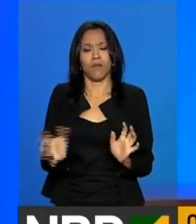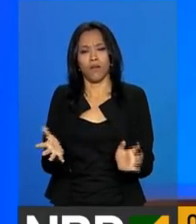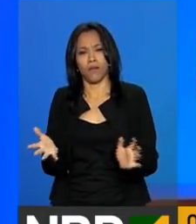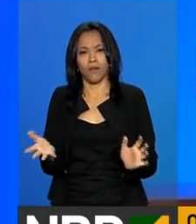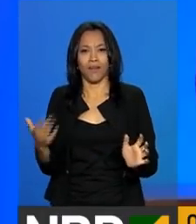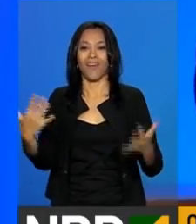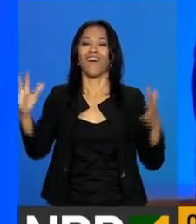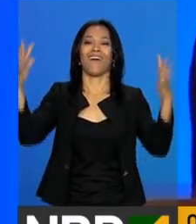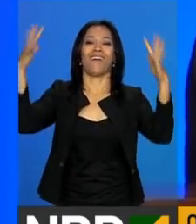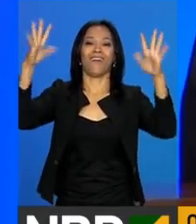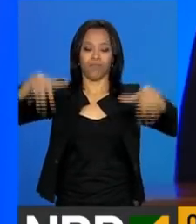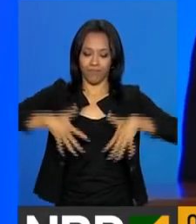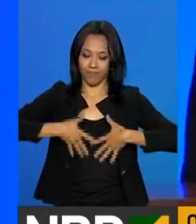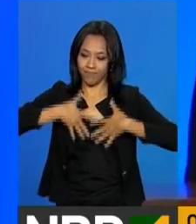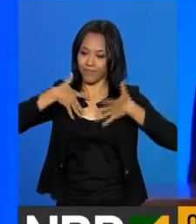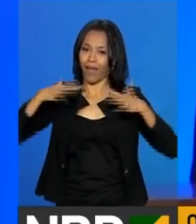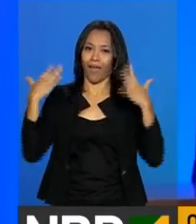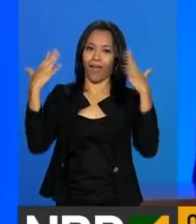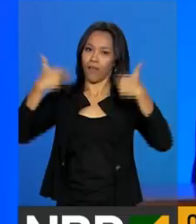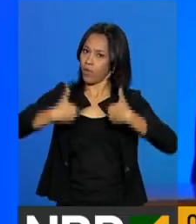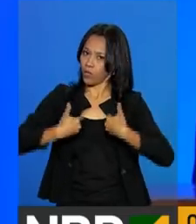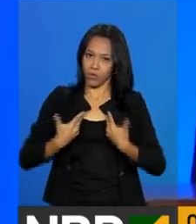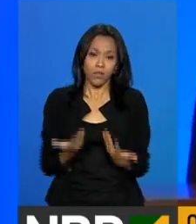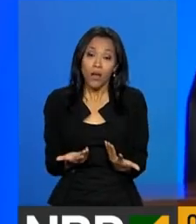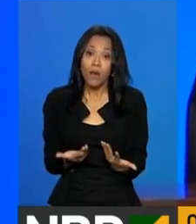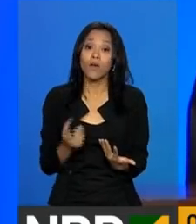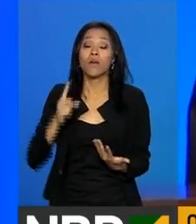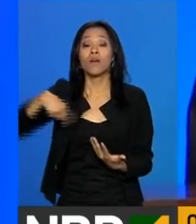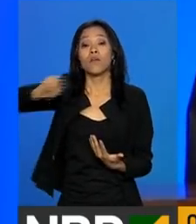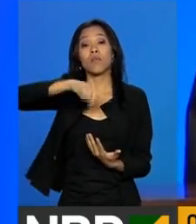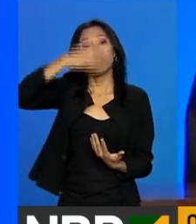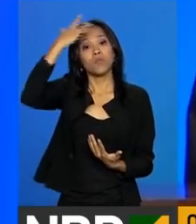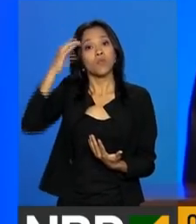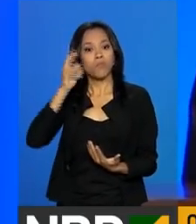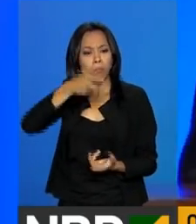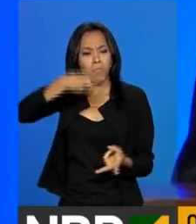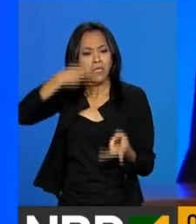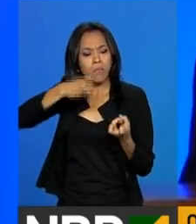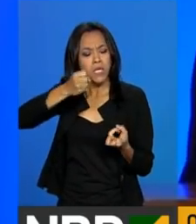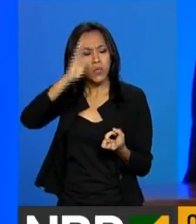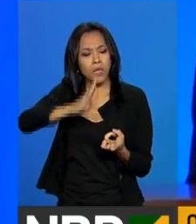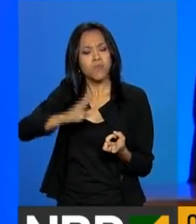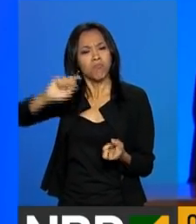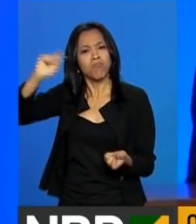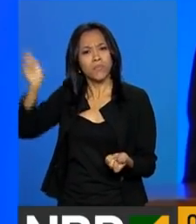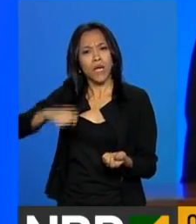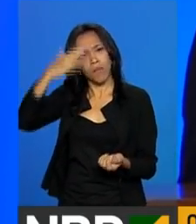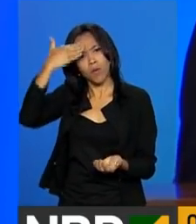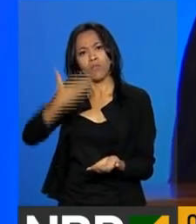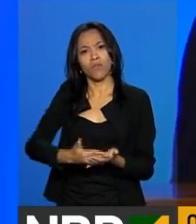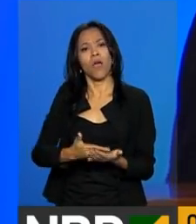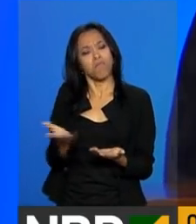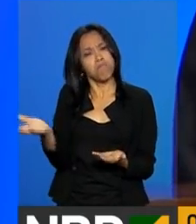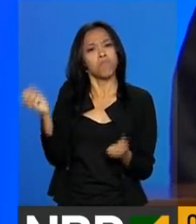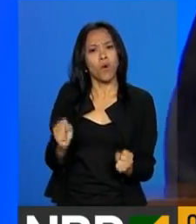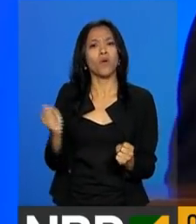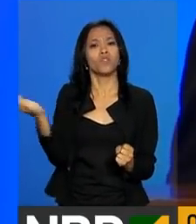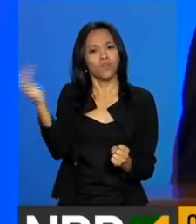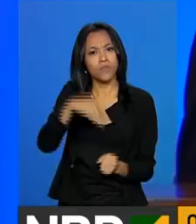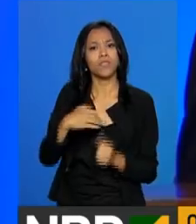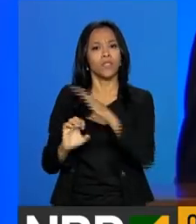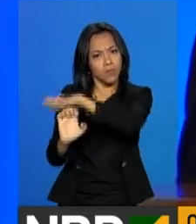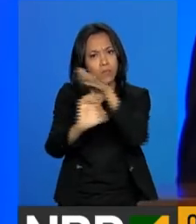nos aplaudir foi para as pessoas perceberem que pode investir no brasil sem nenhum temor e isso é fundamental